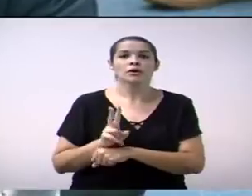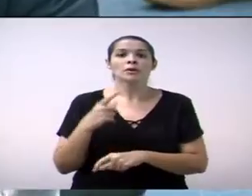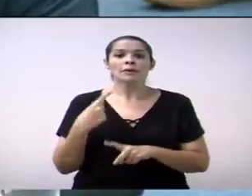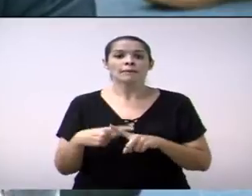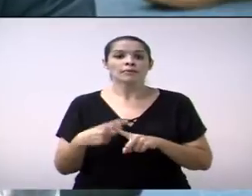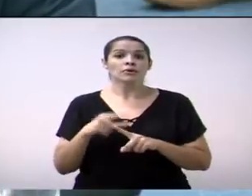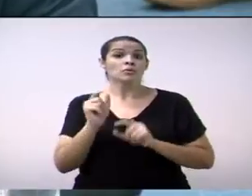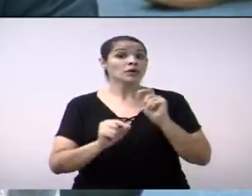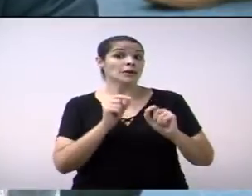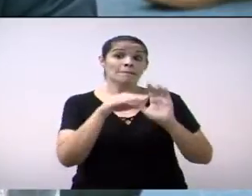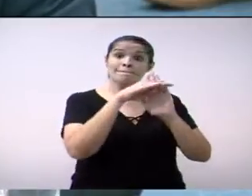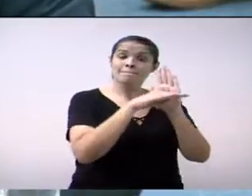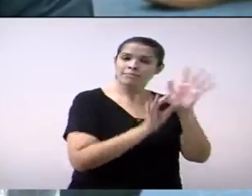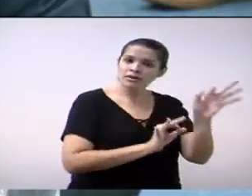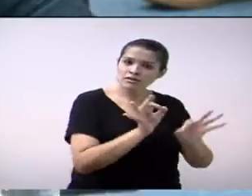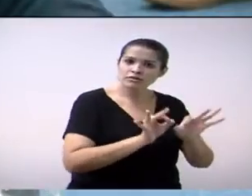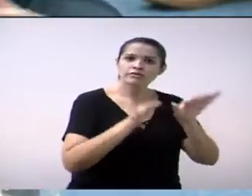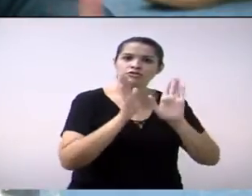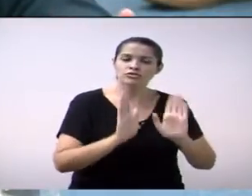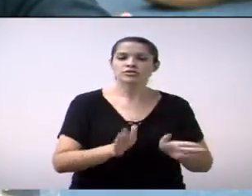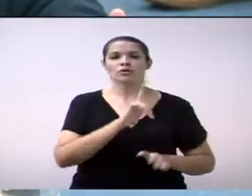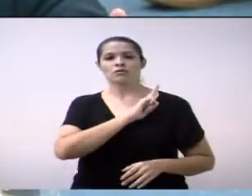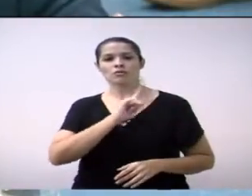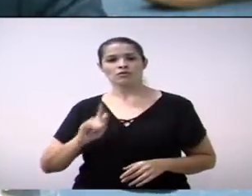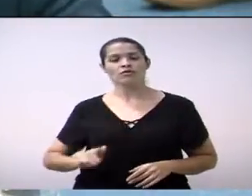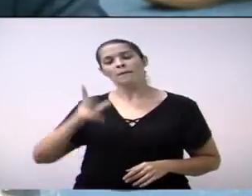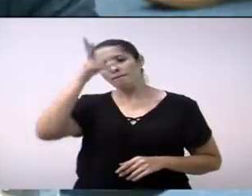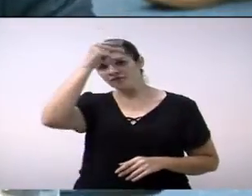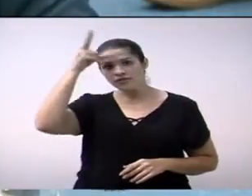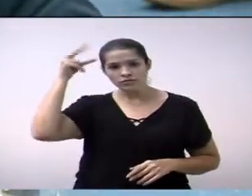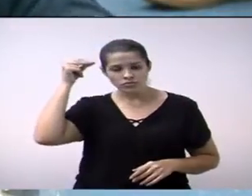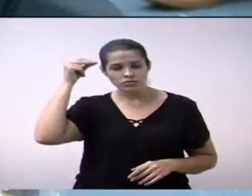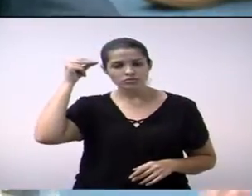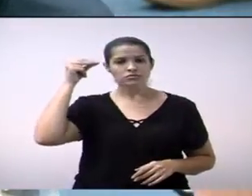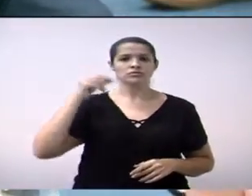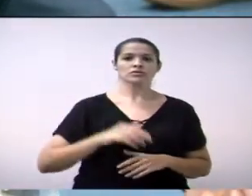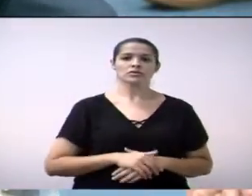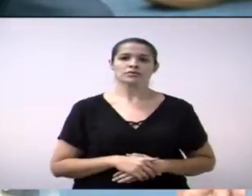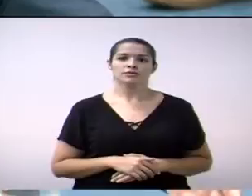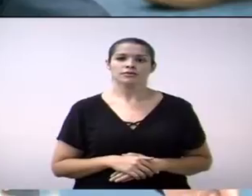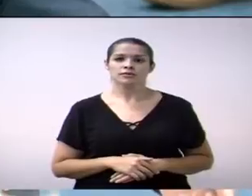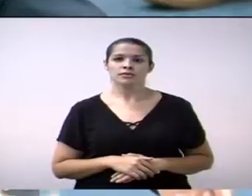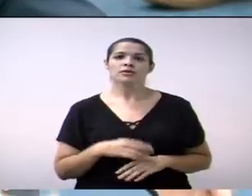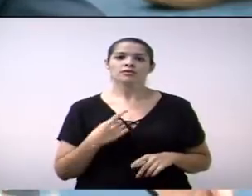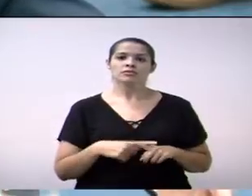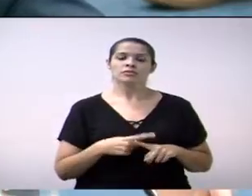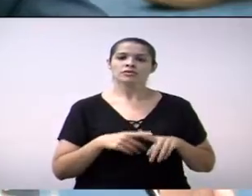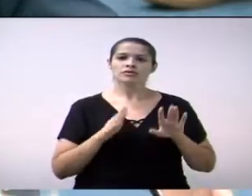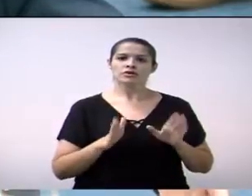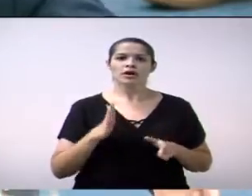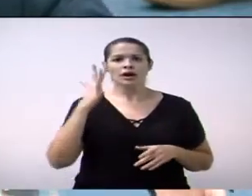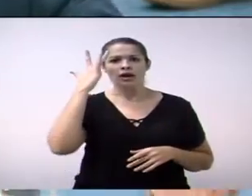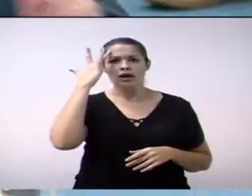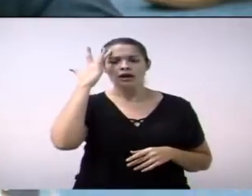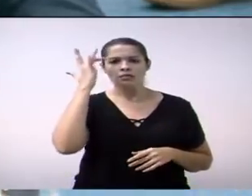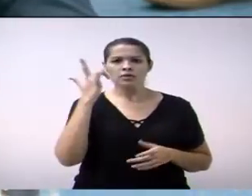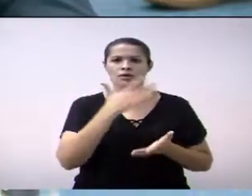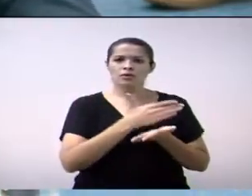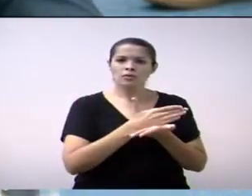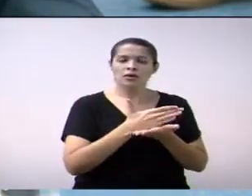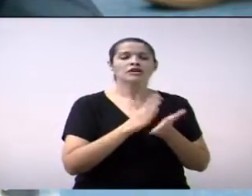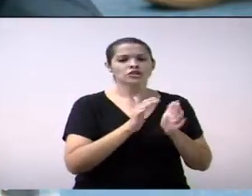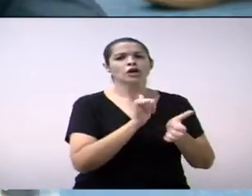pelo planejado pelo governo em todas as áreas. Esportes e recreação está se fazendo. A partir de amanhã começa o campeonato futsal.